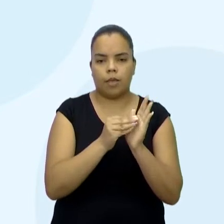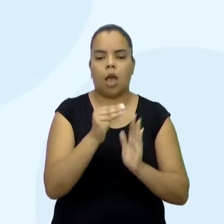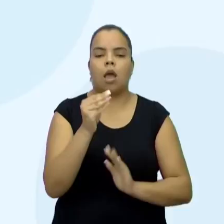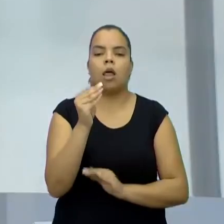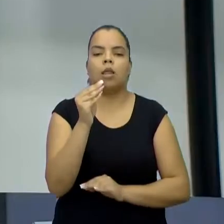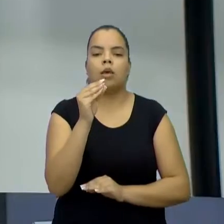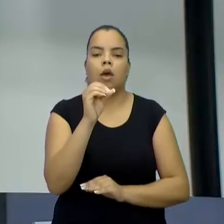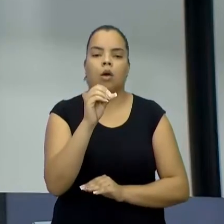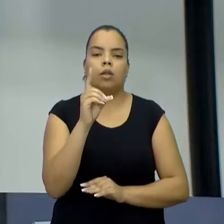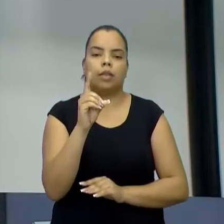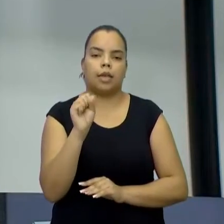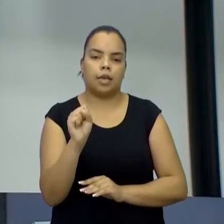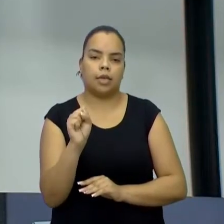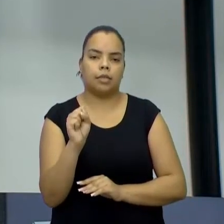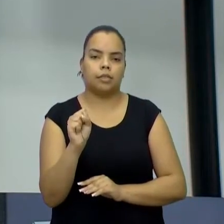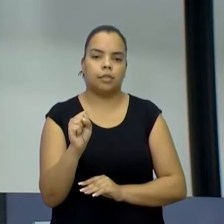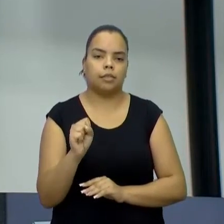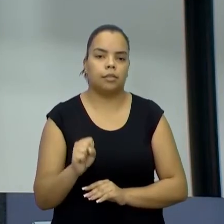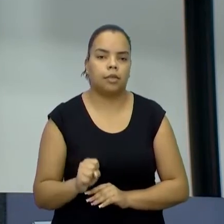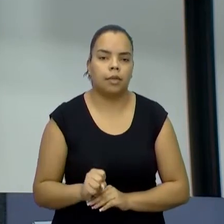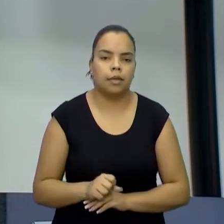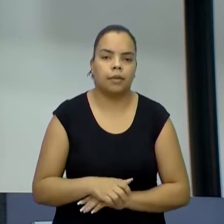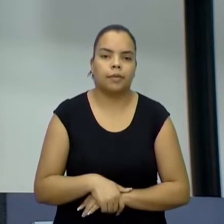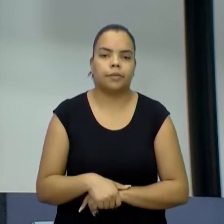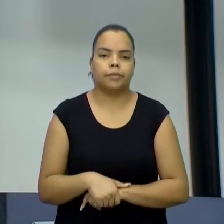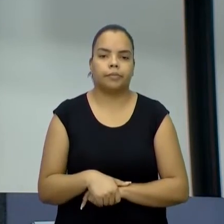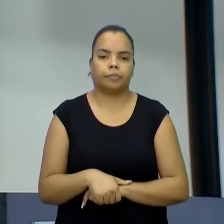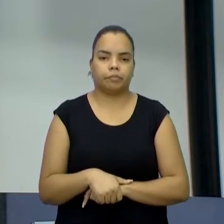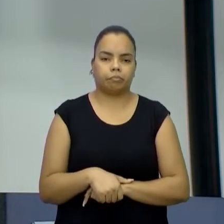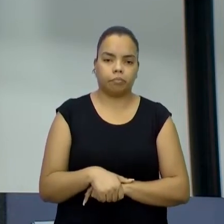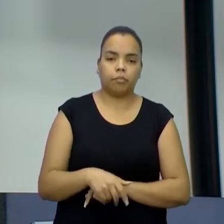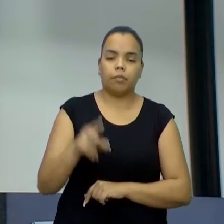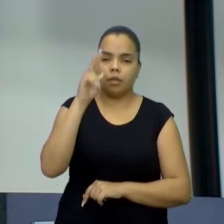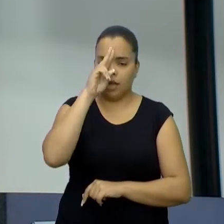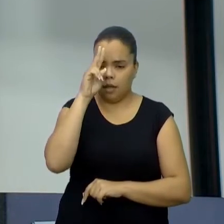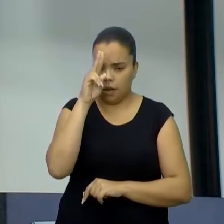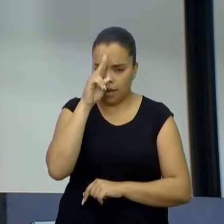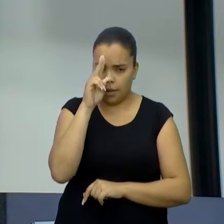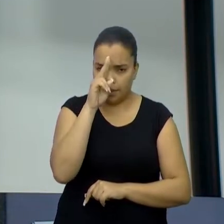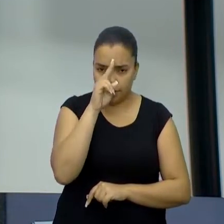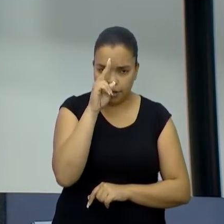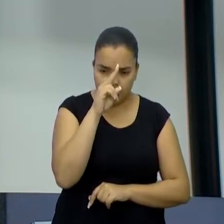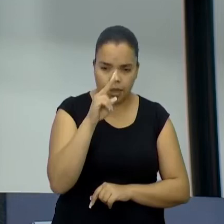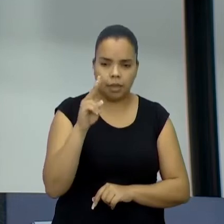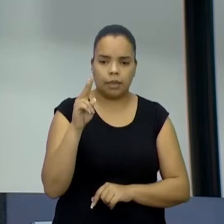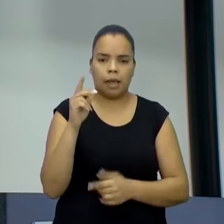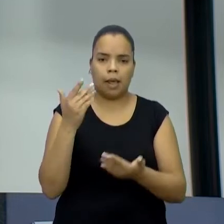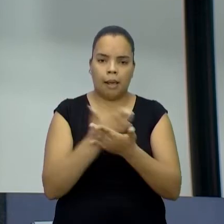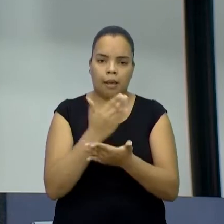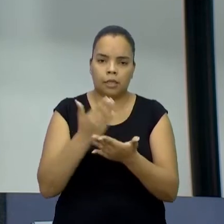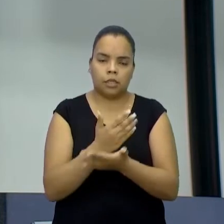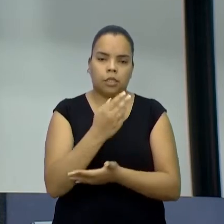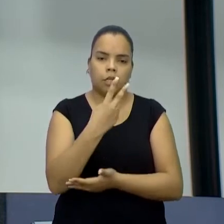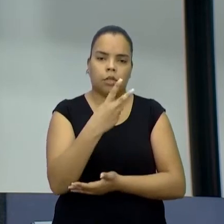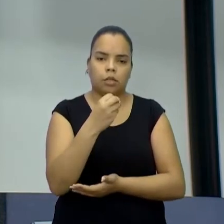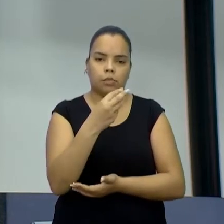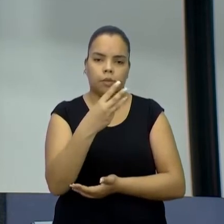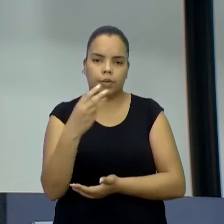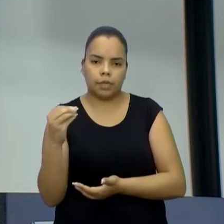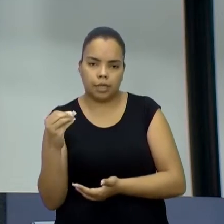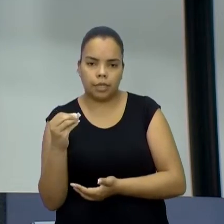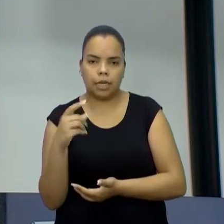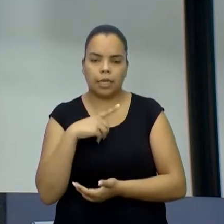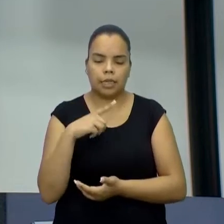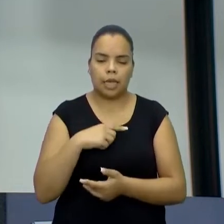dos nossos objetivos do desenvolvimento sustentável, lá da Agenda 2030, onde temos